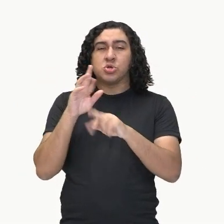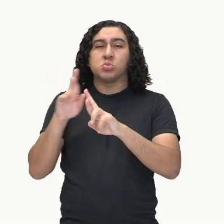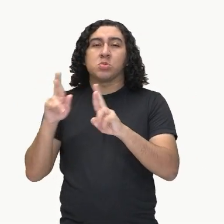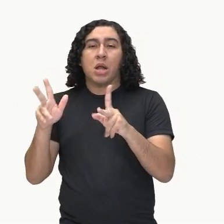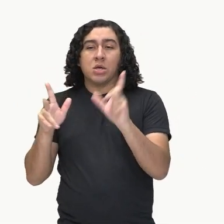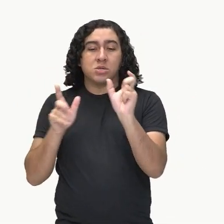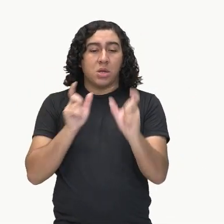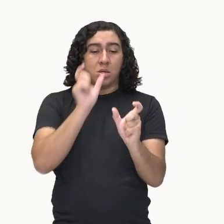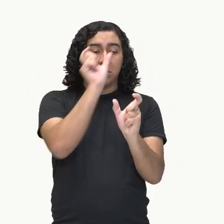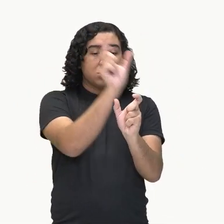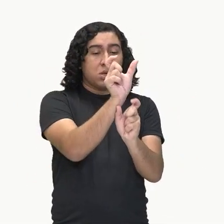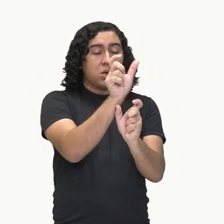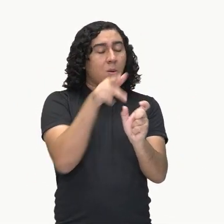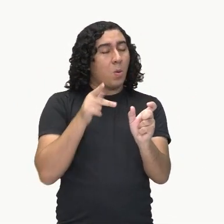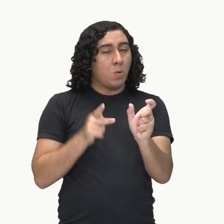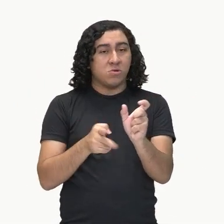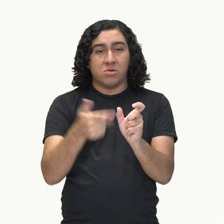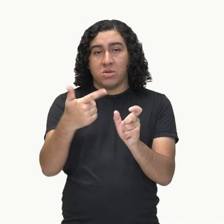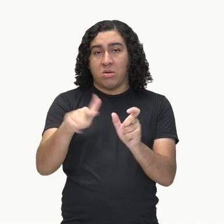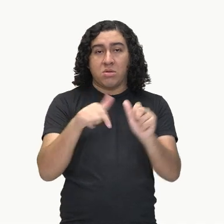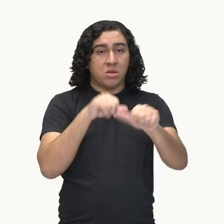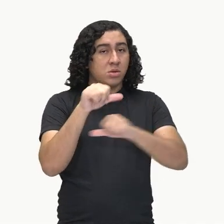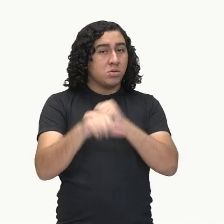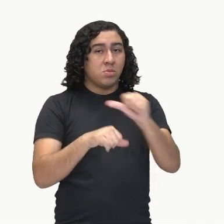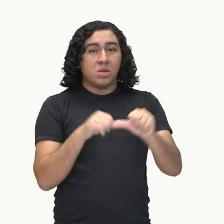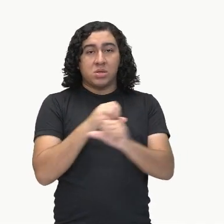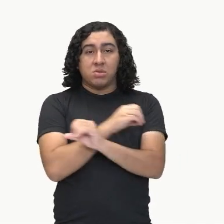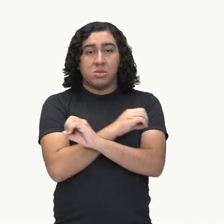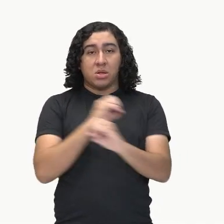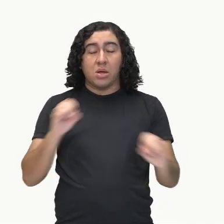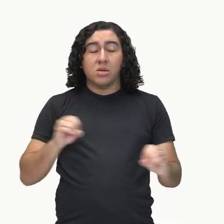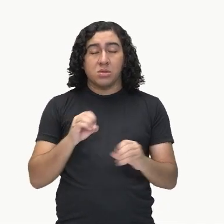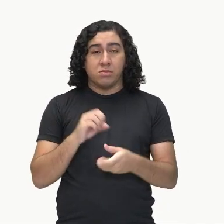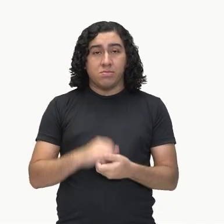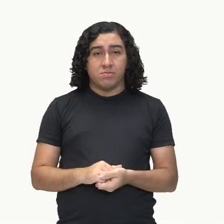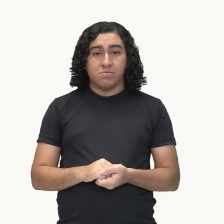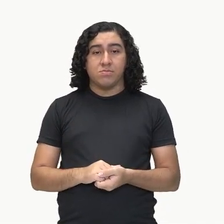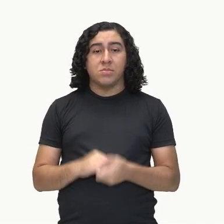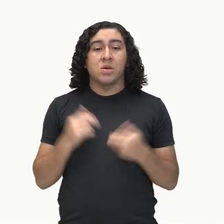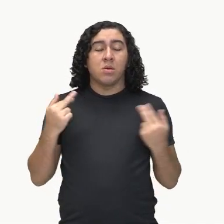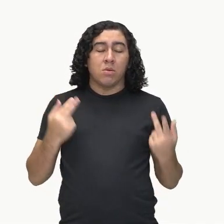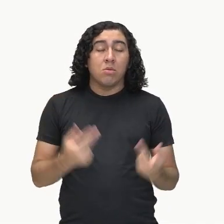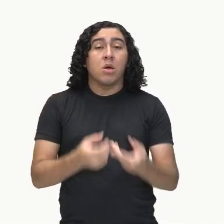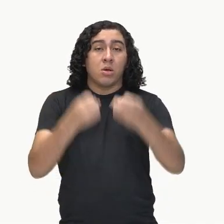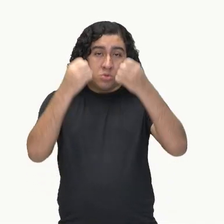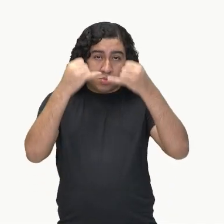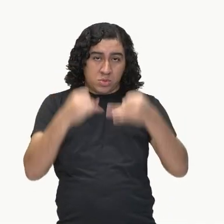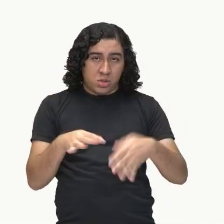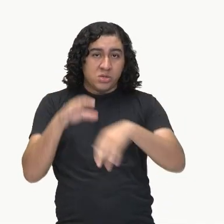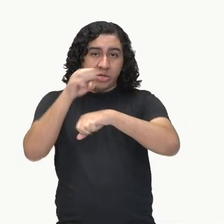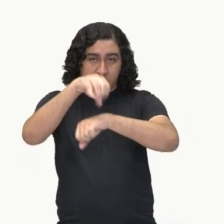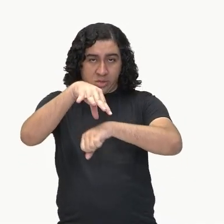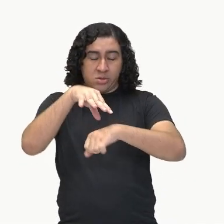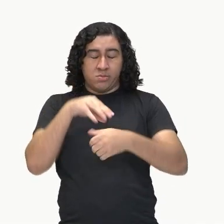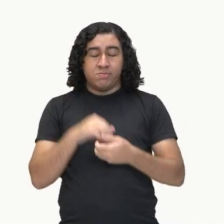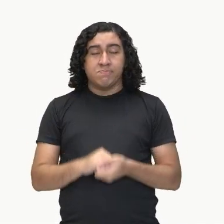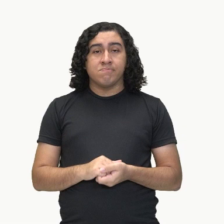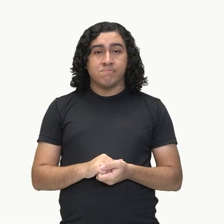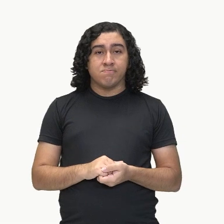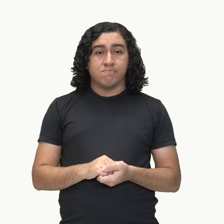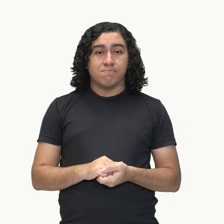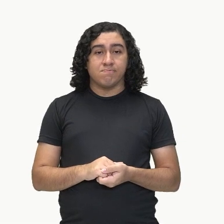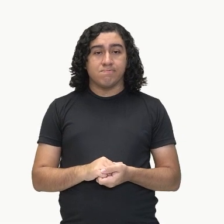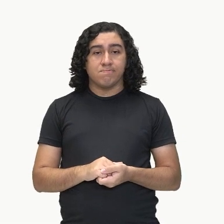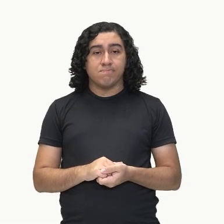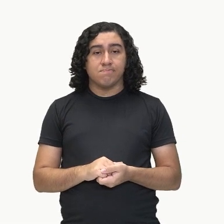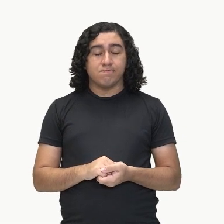ele vai permanecer inalterado, conforme foi dito aí na nossa observação. Mas aí, para